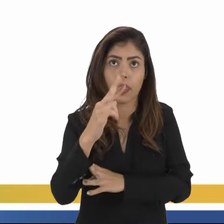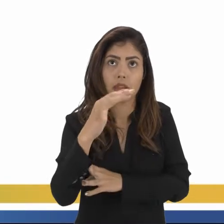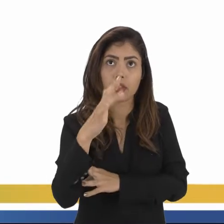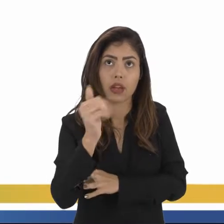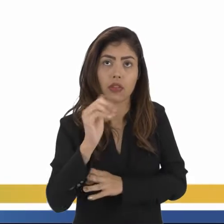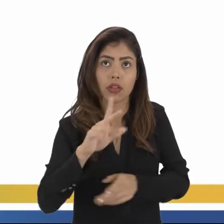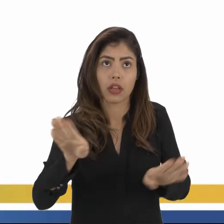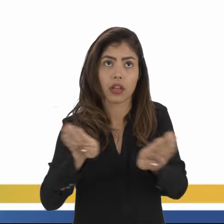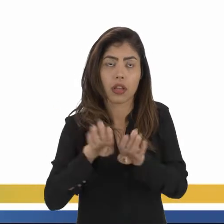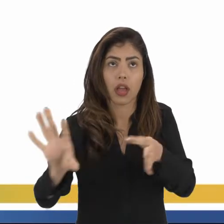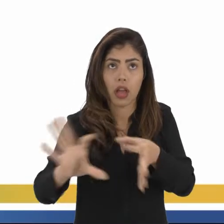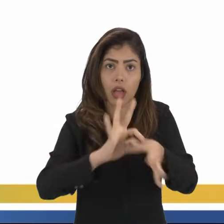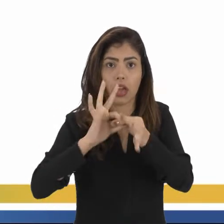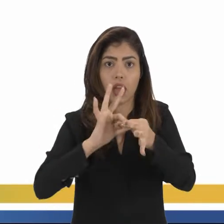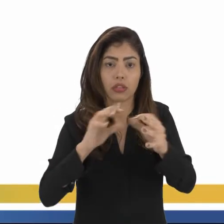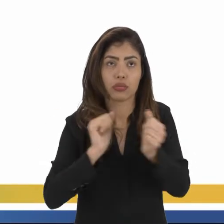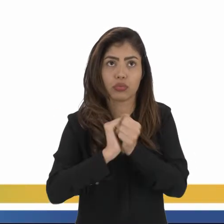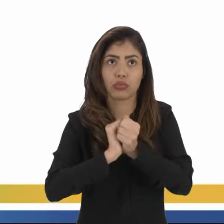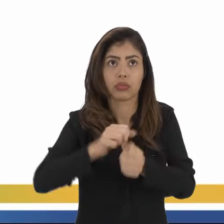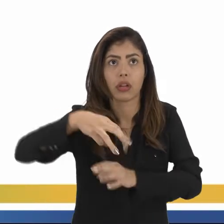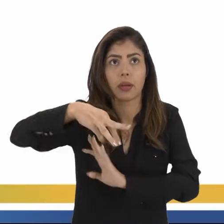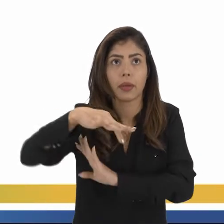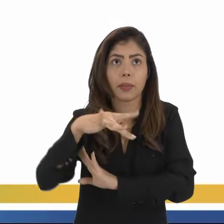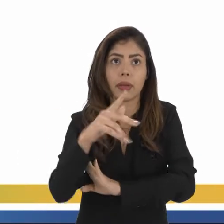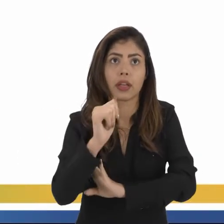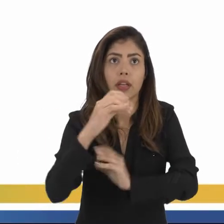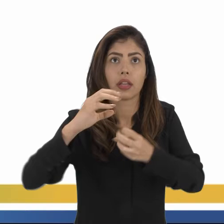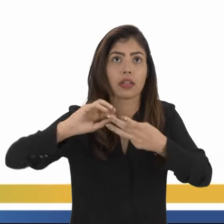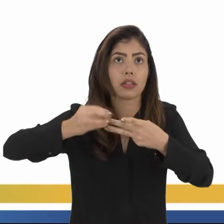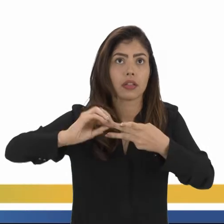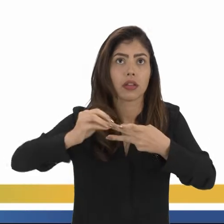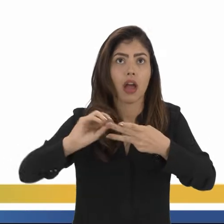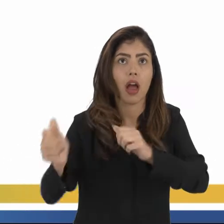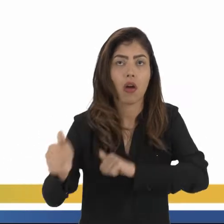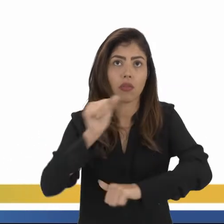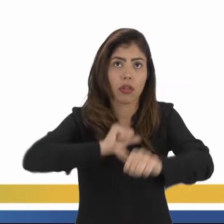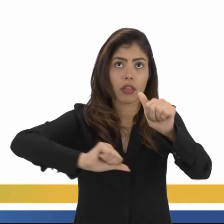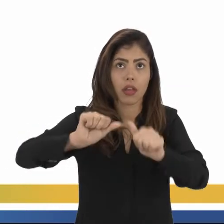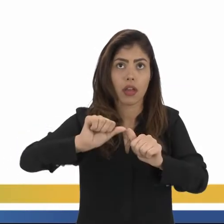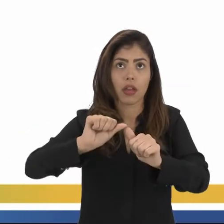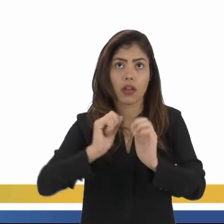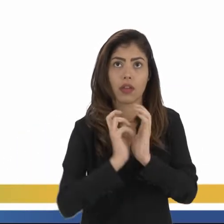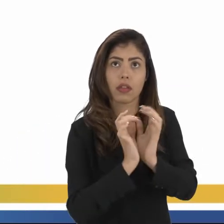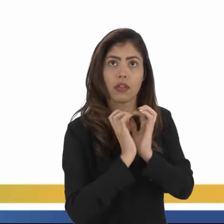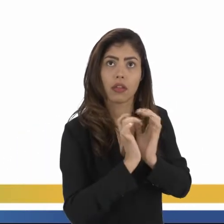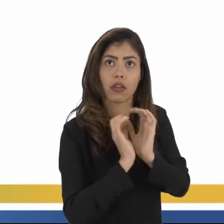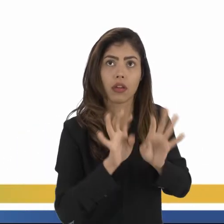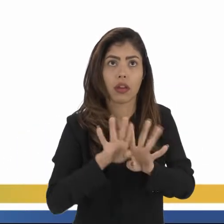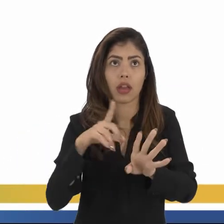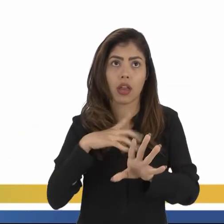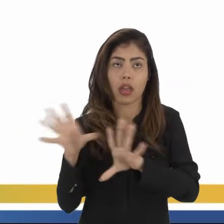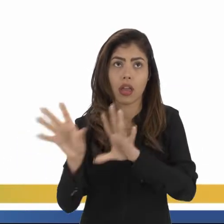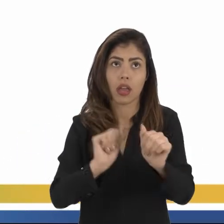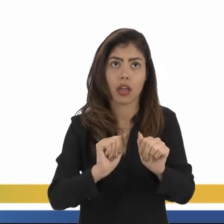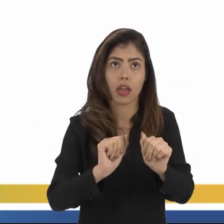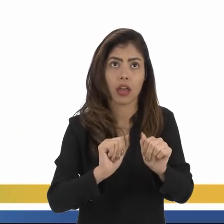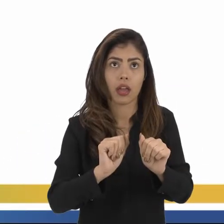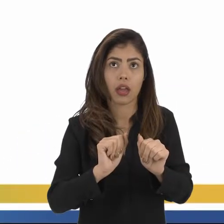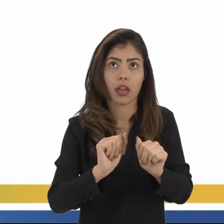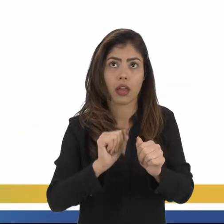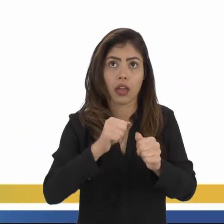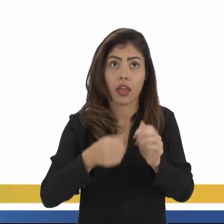que se propaga pelas membranas celulares, ao contrário dos neurônios, que possuem um mecanismo contrátil que